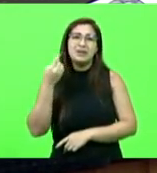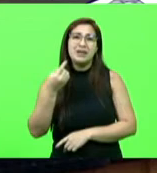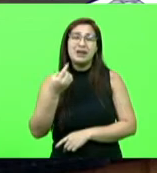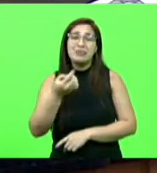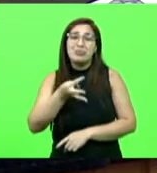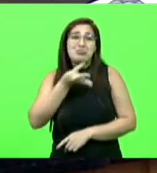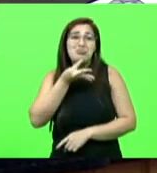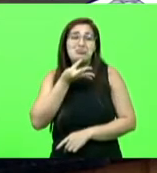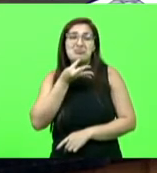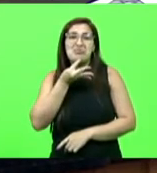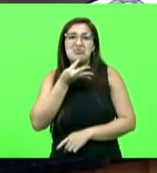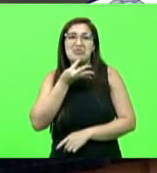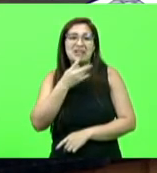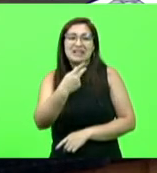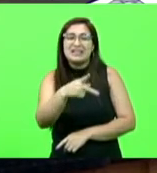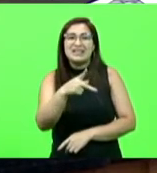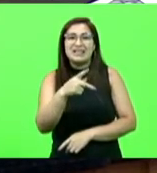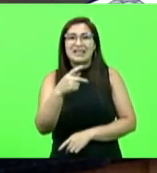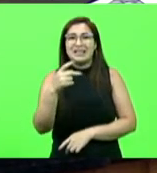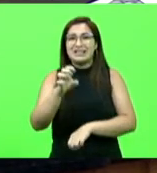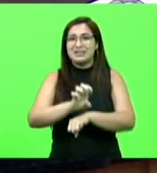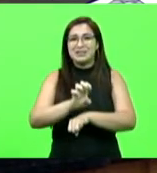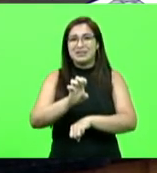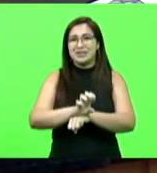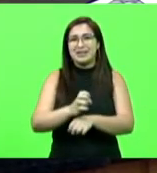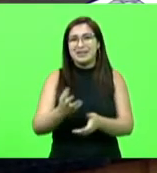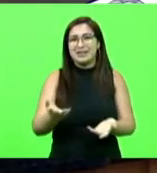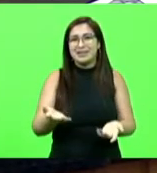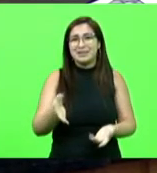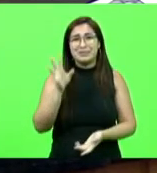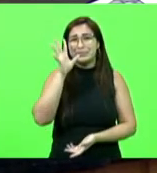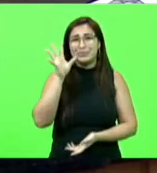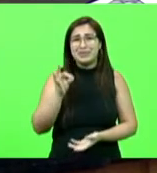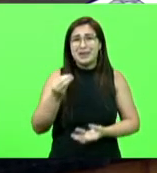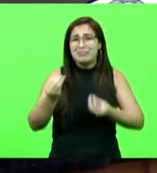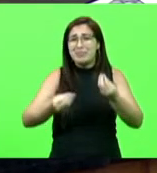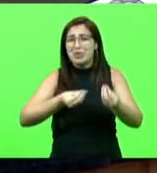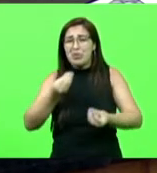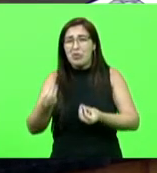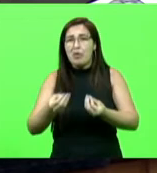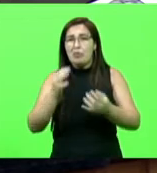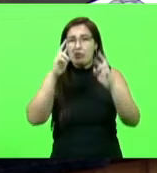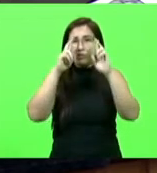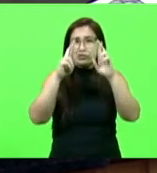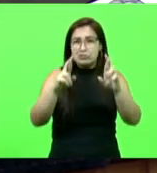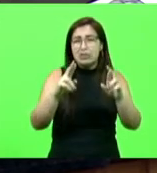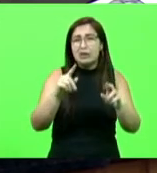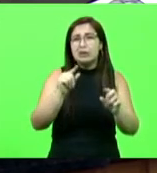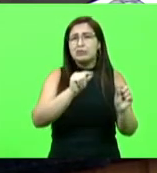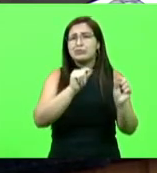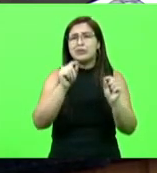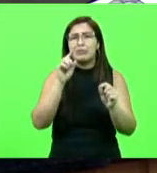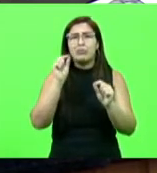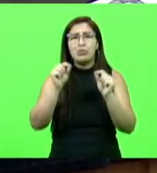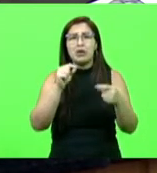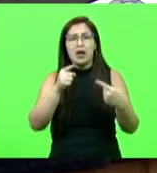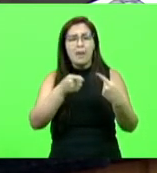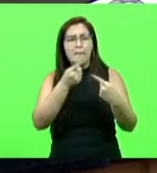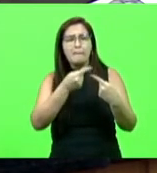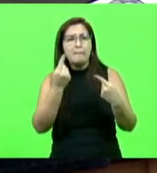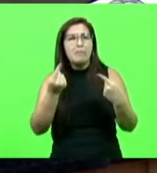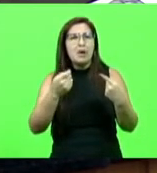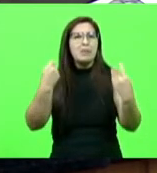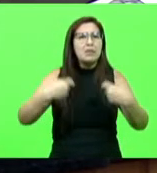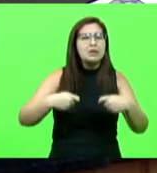seu estado, que simplesmente podem não ter compromisso nenhum com aquilo que é prioridade para a população de